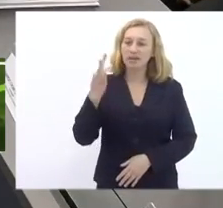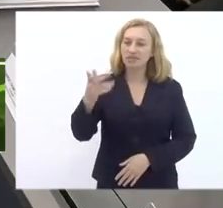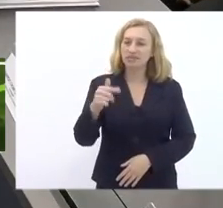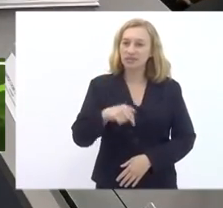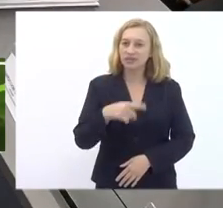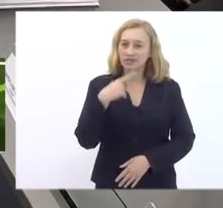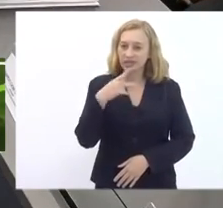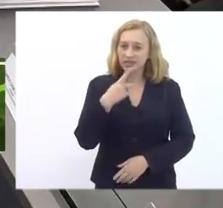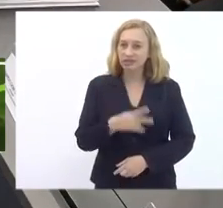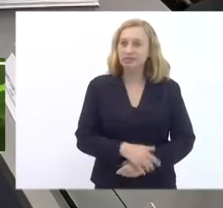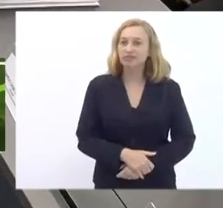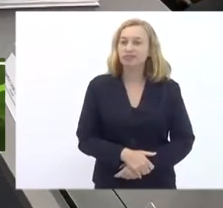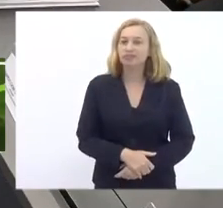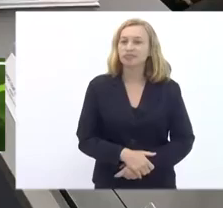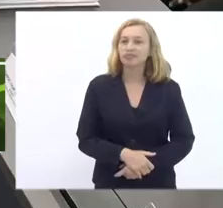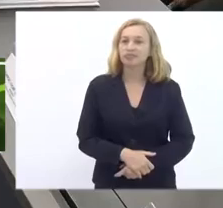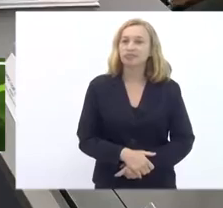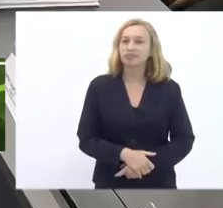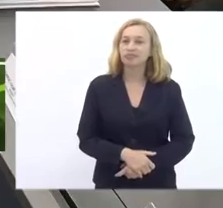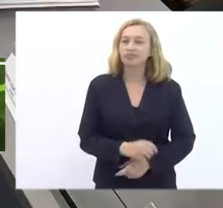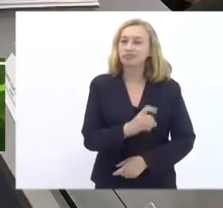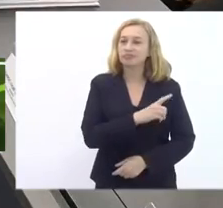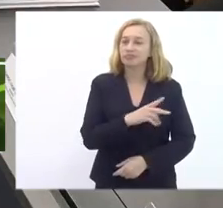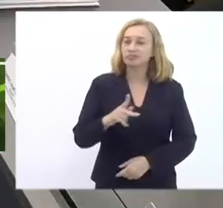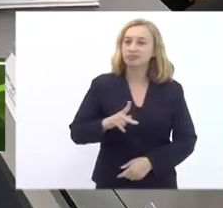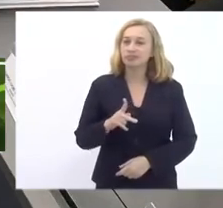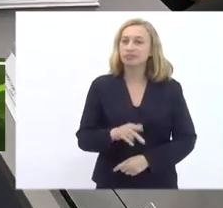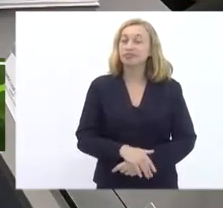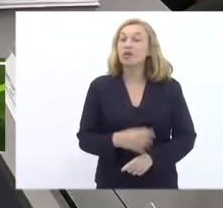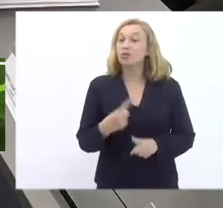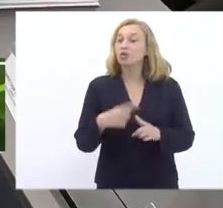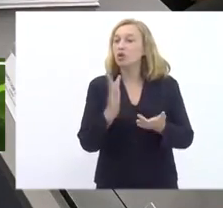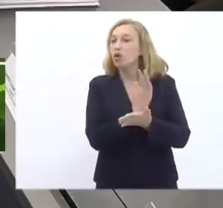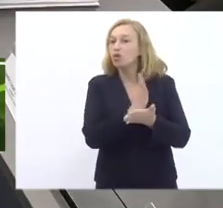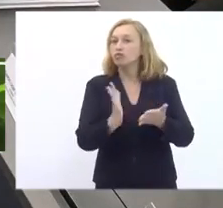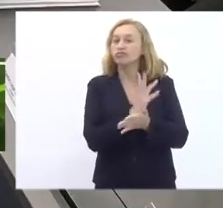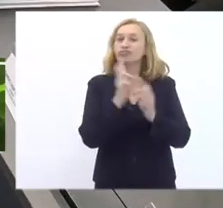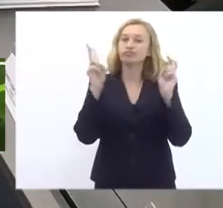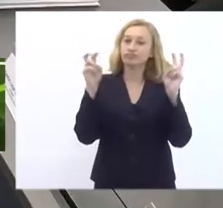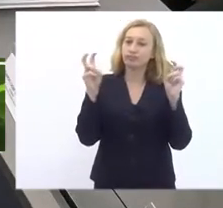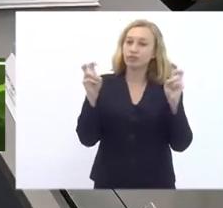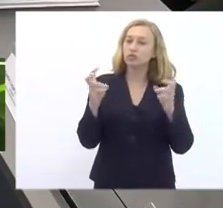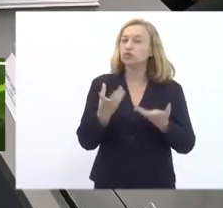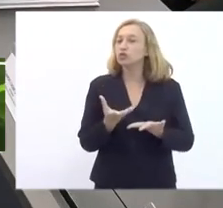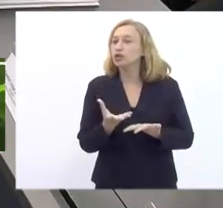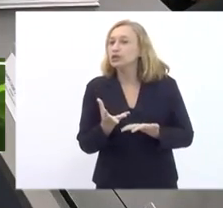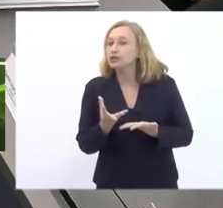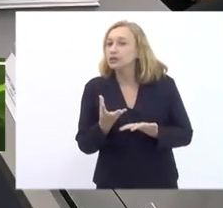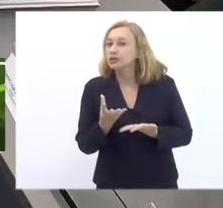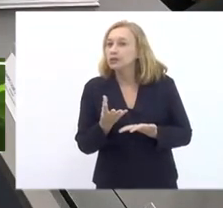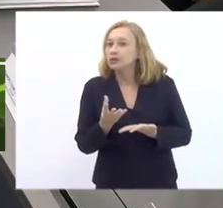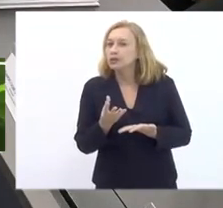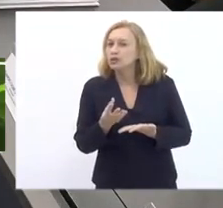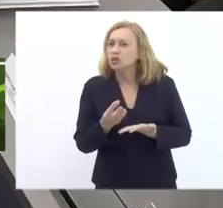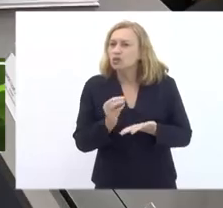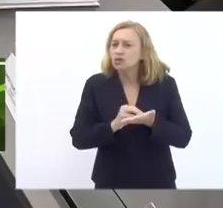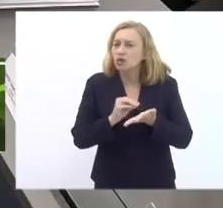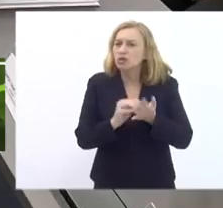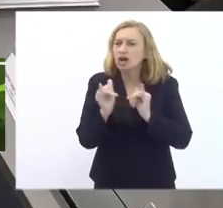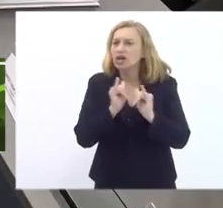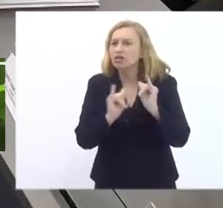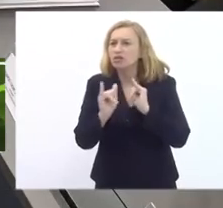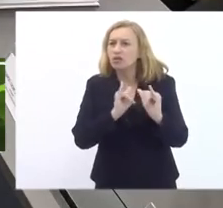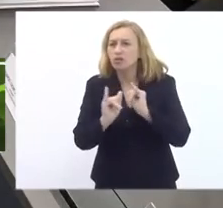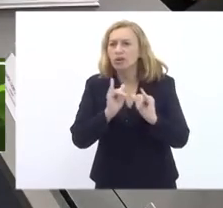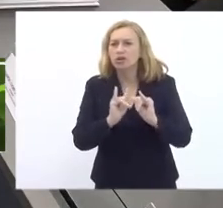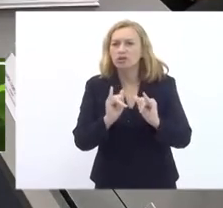na exposição da Defensoria Pública, porque algumas situações realmente ficaram com uma certa dúvida a partir